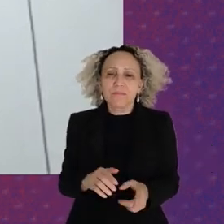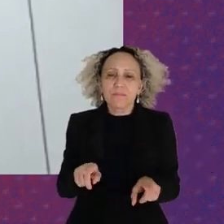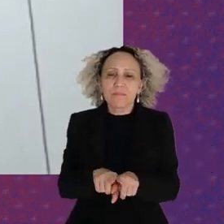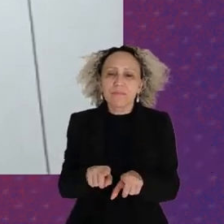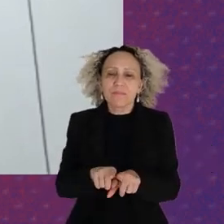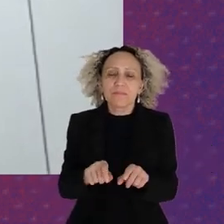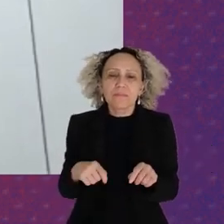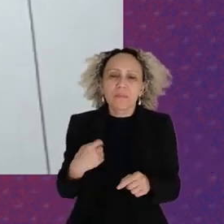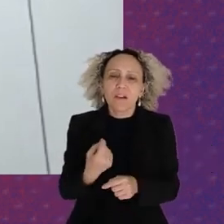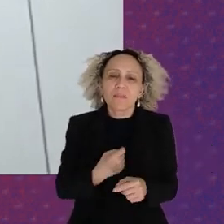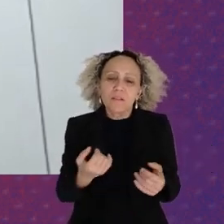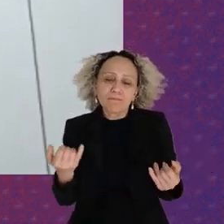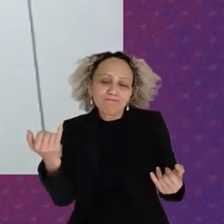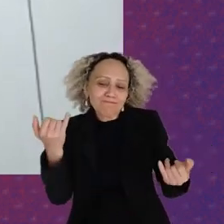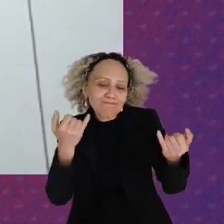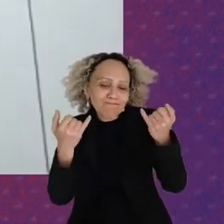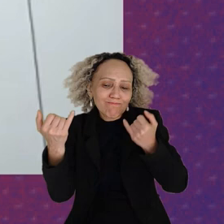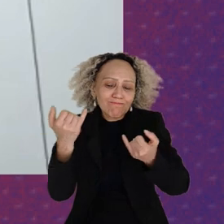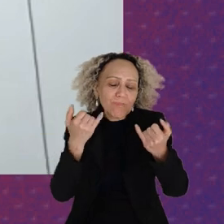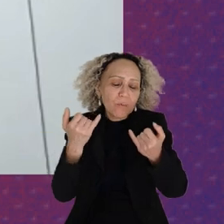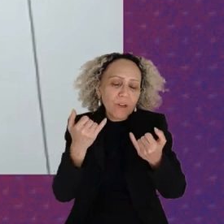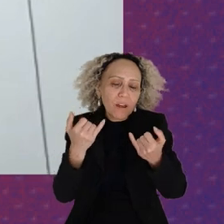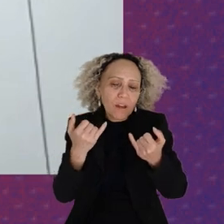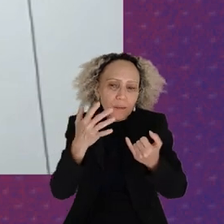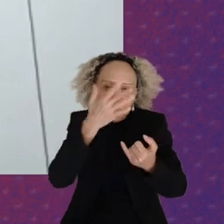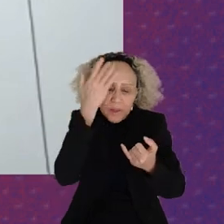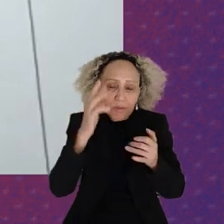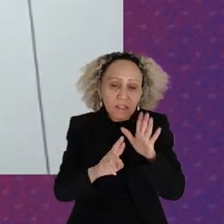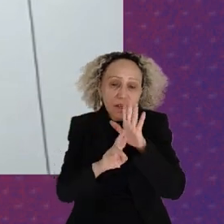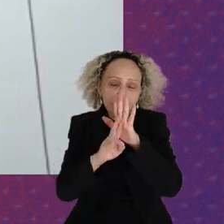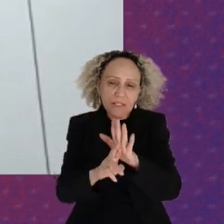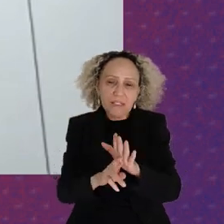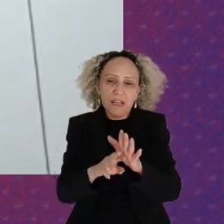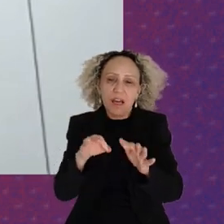escutou representantes do sistema de justiça,